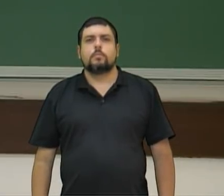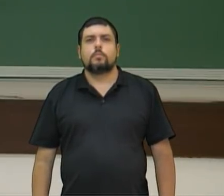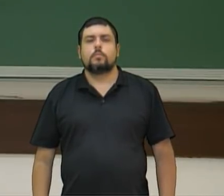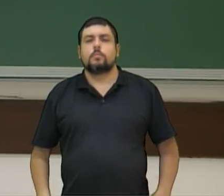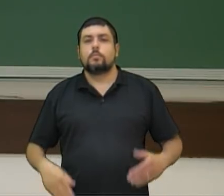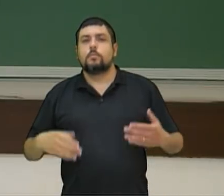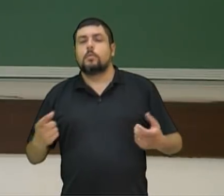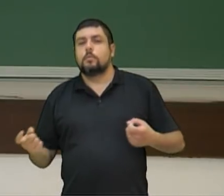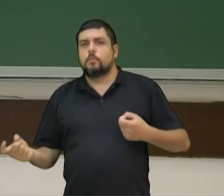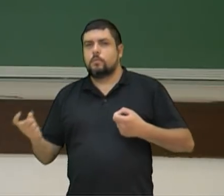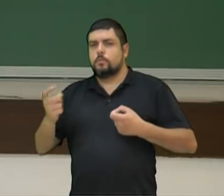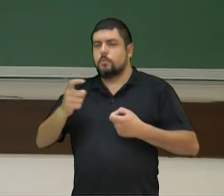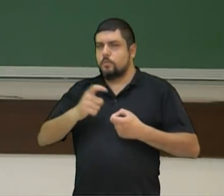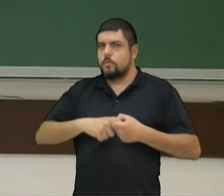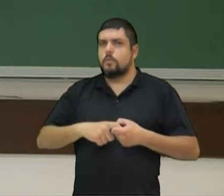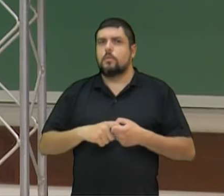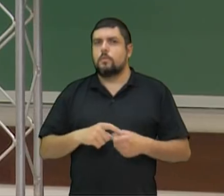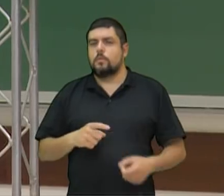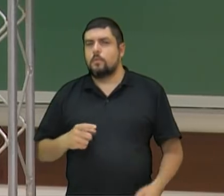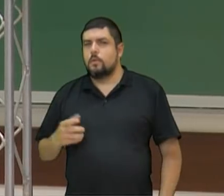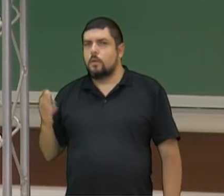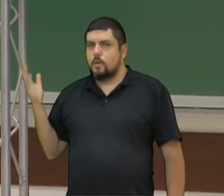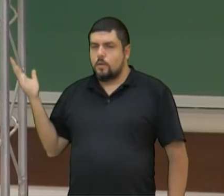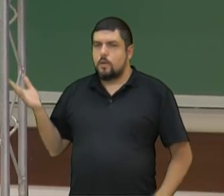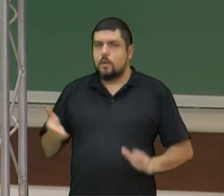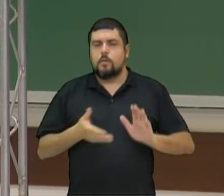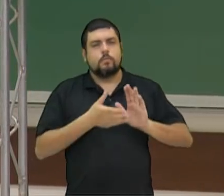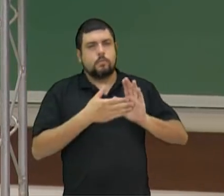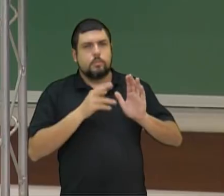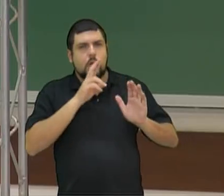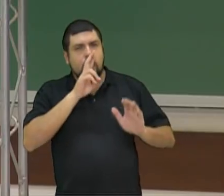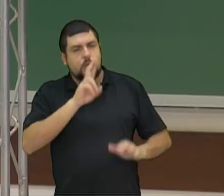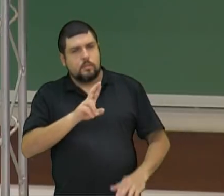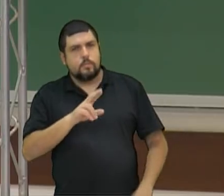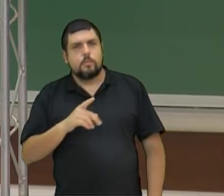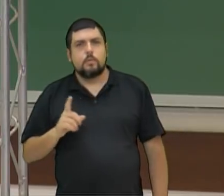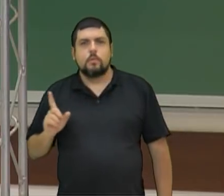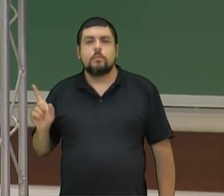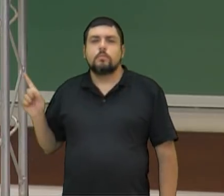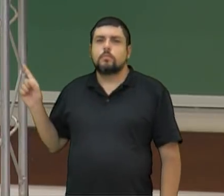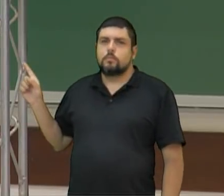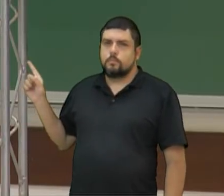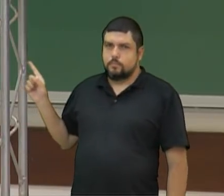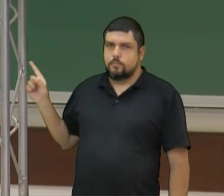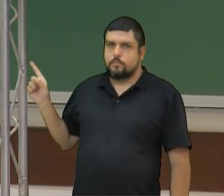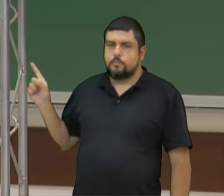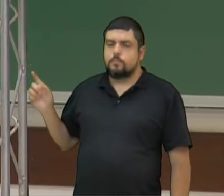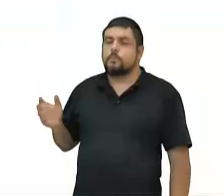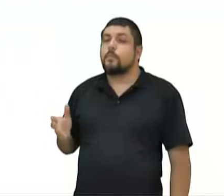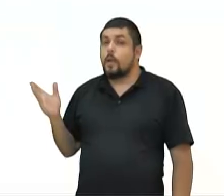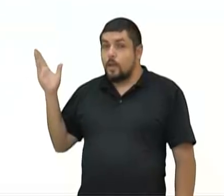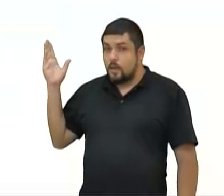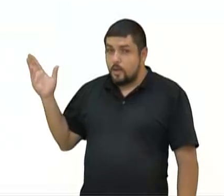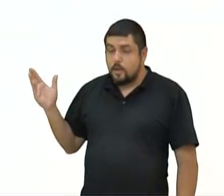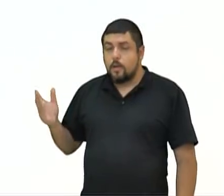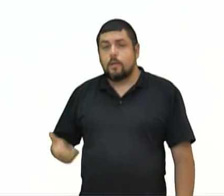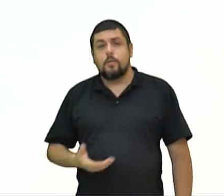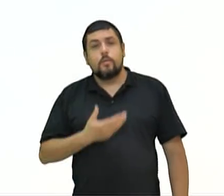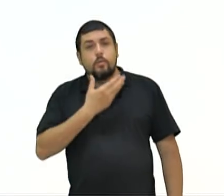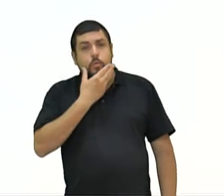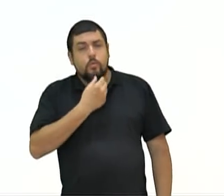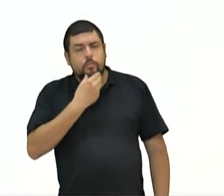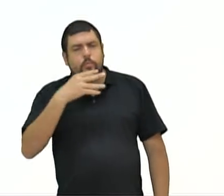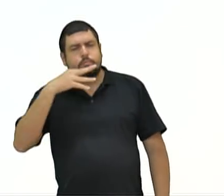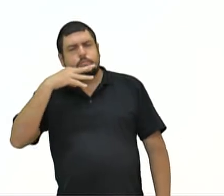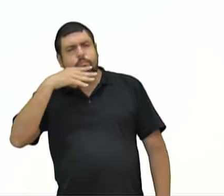Retornando então, pessoal, uma possibilidade de resposta poderia ser, né, a gente fazer uma afirmação de que a ironia está presente